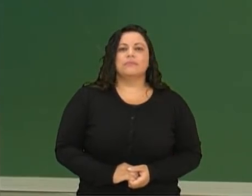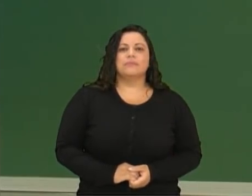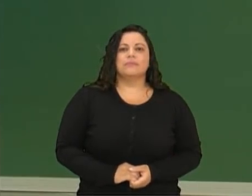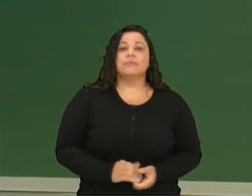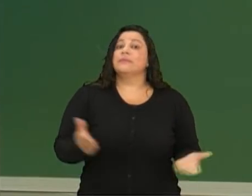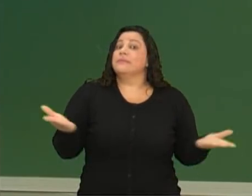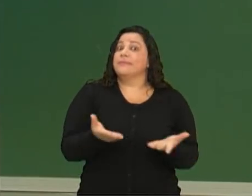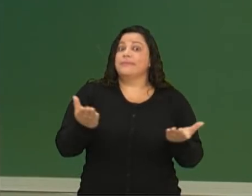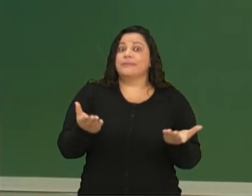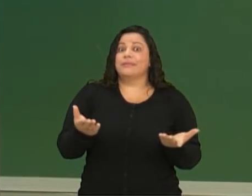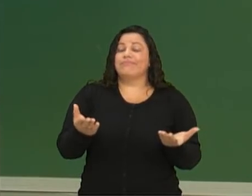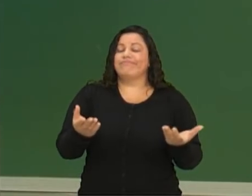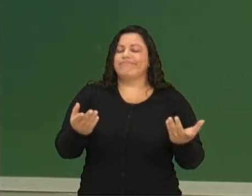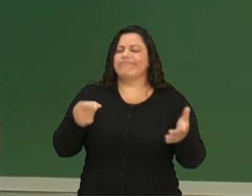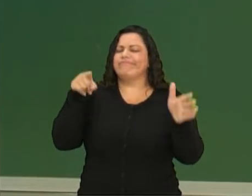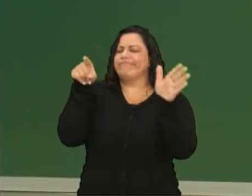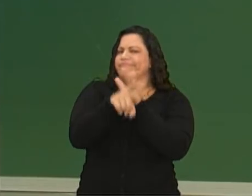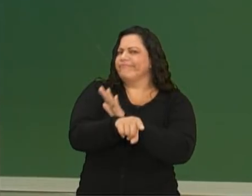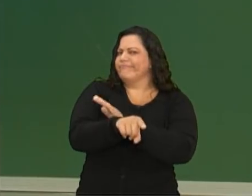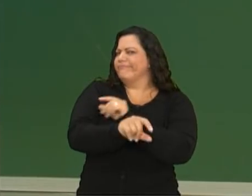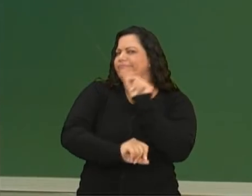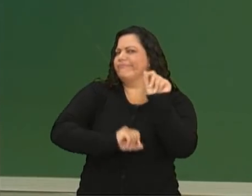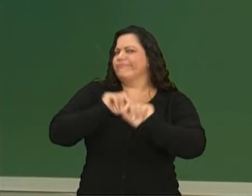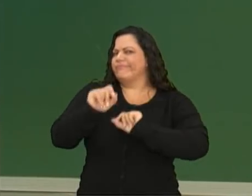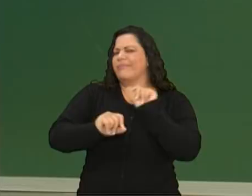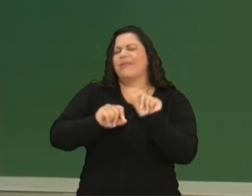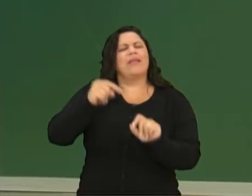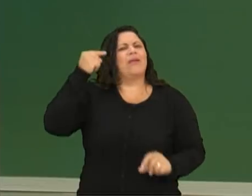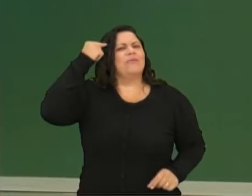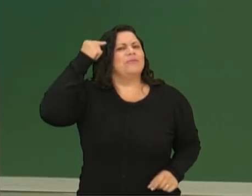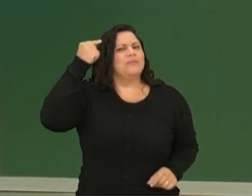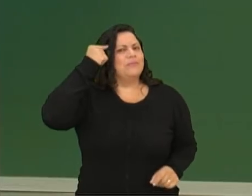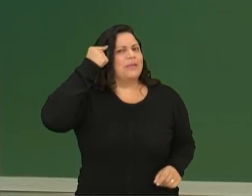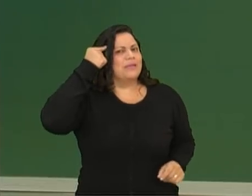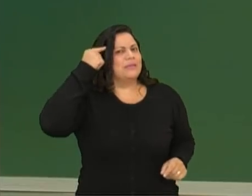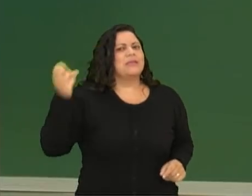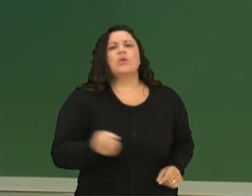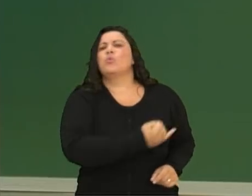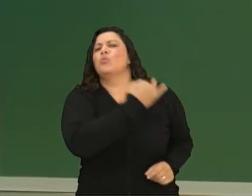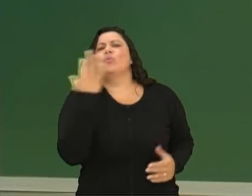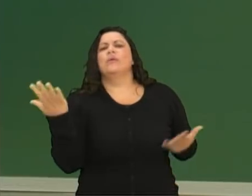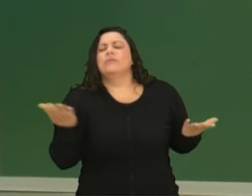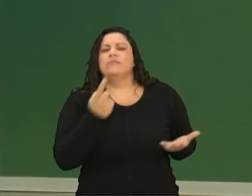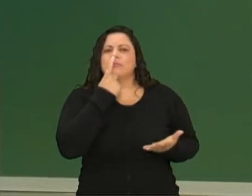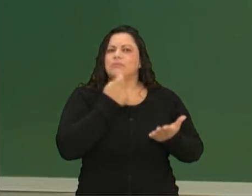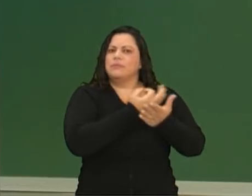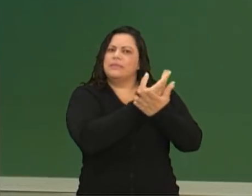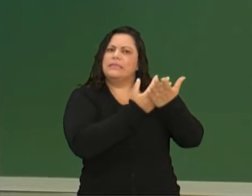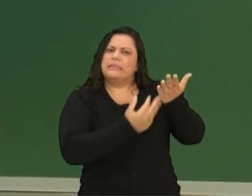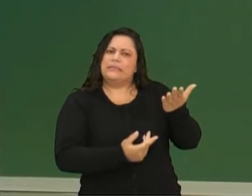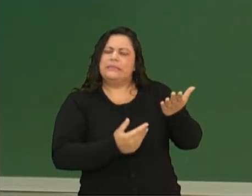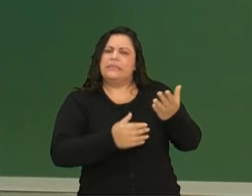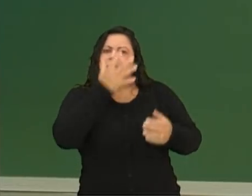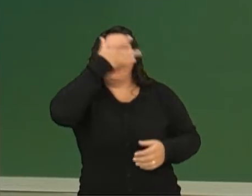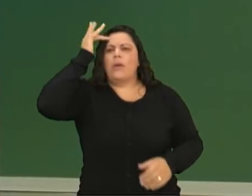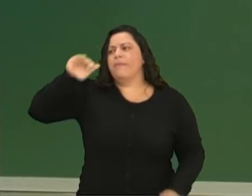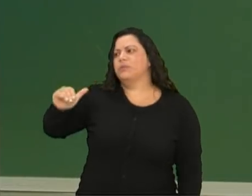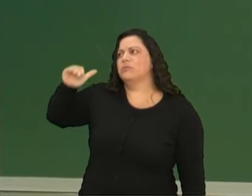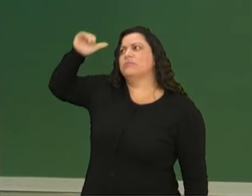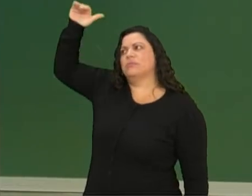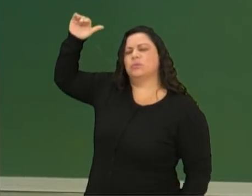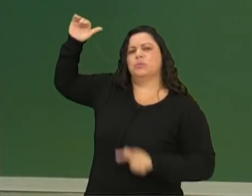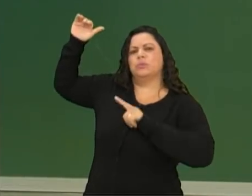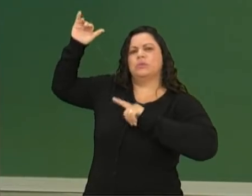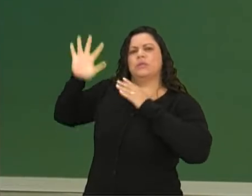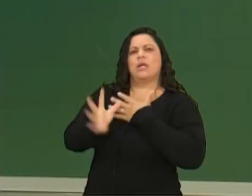Tem um desafio aqui para você. Será que você faz ideia do quanto de sangue nós temos, uma pessoa adulta tem em média no seu